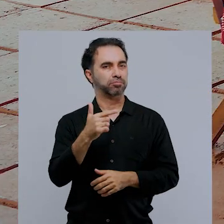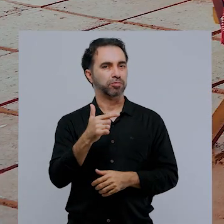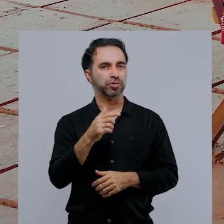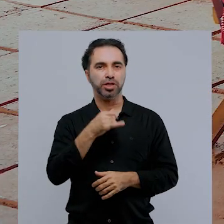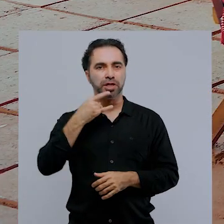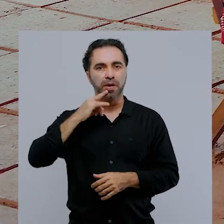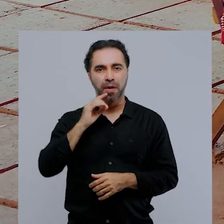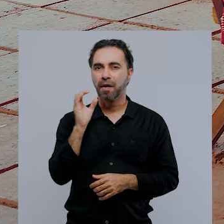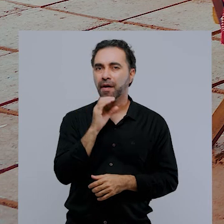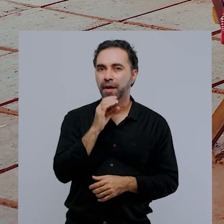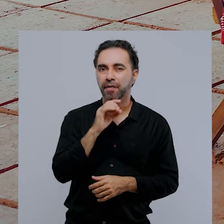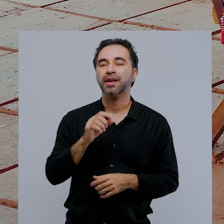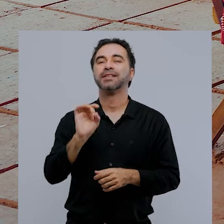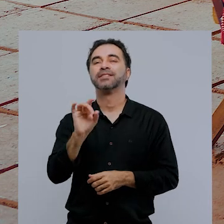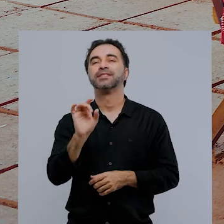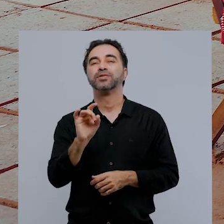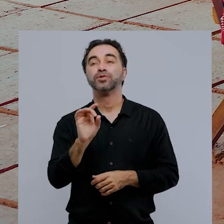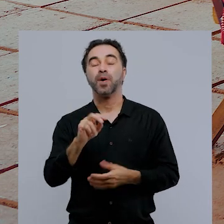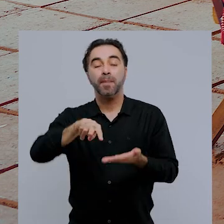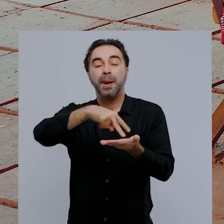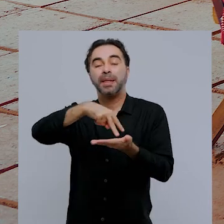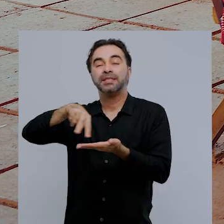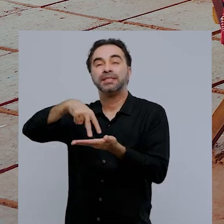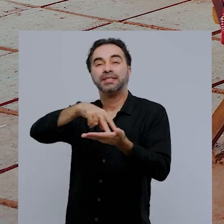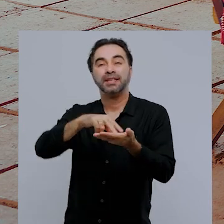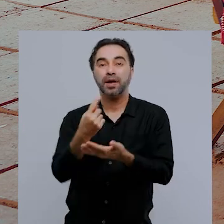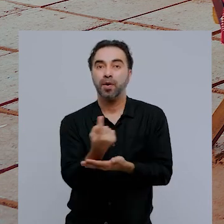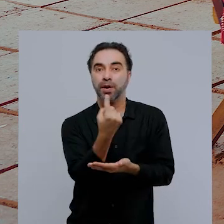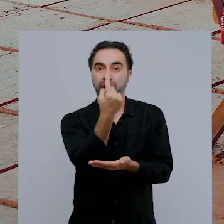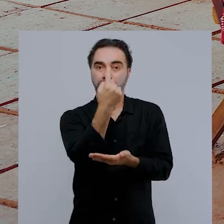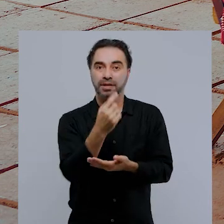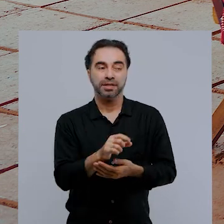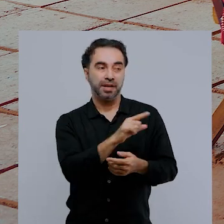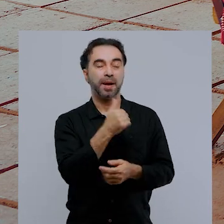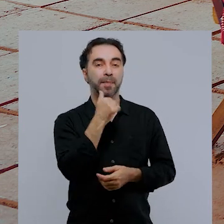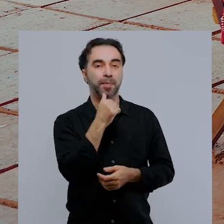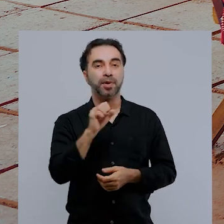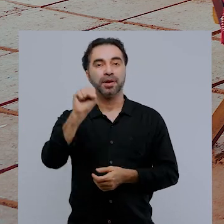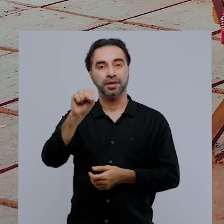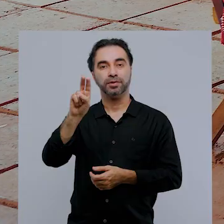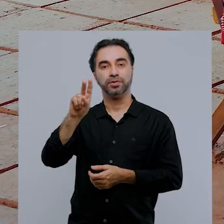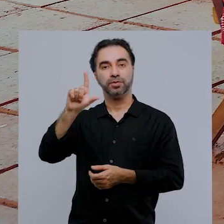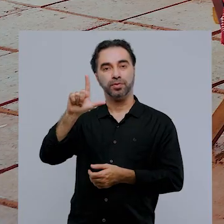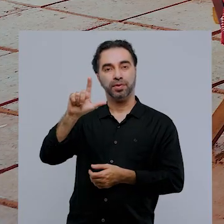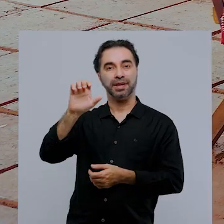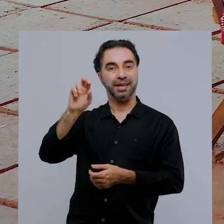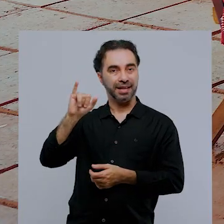forró mesmo para pular, né? A única coisa que tinha, a Sueli, que a Genesi, que era